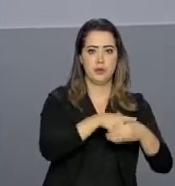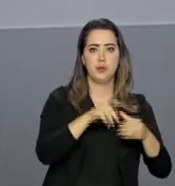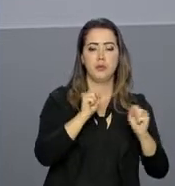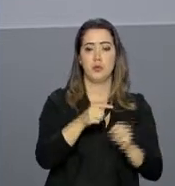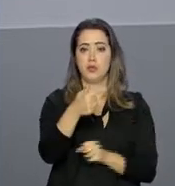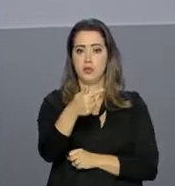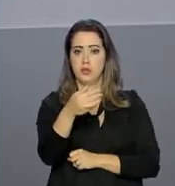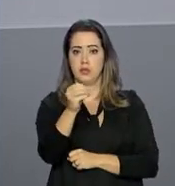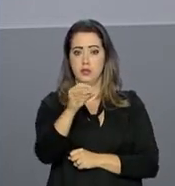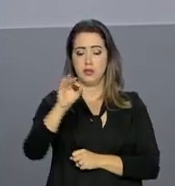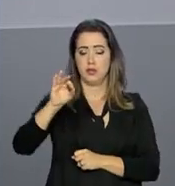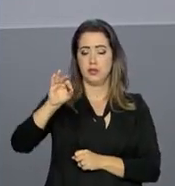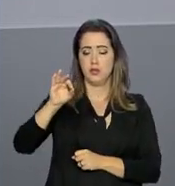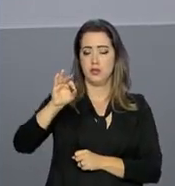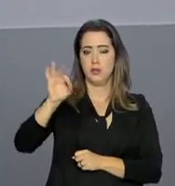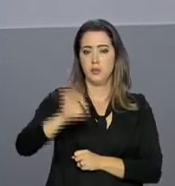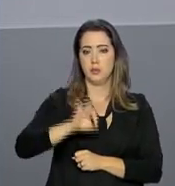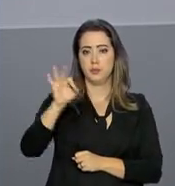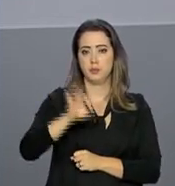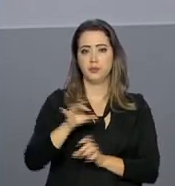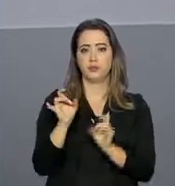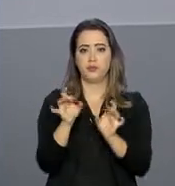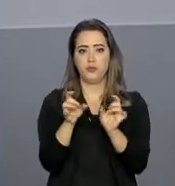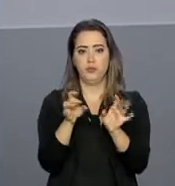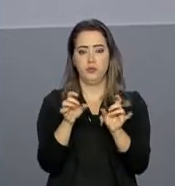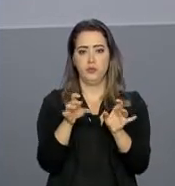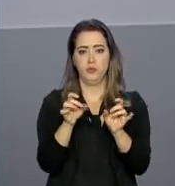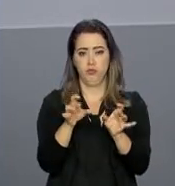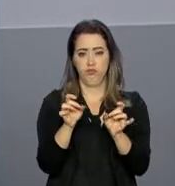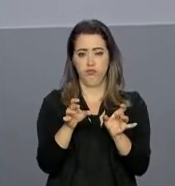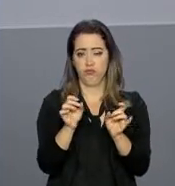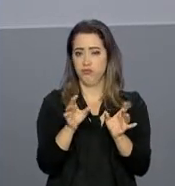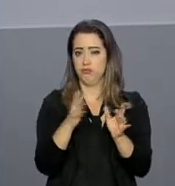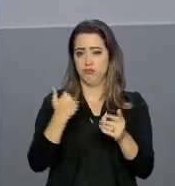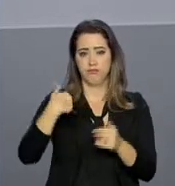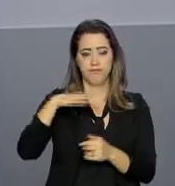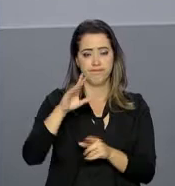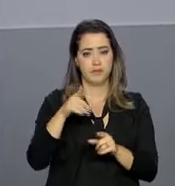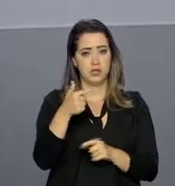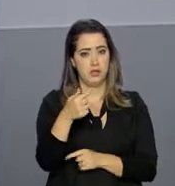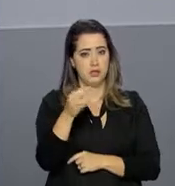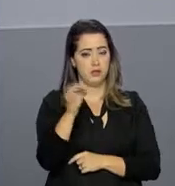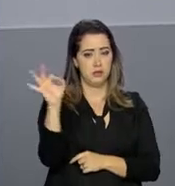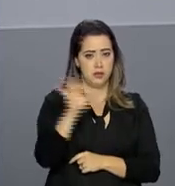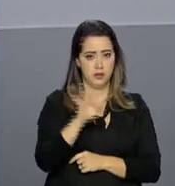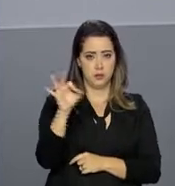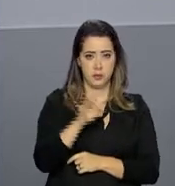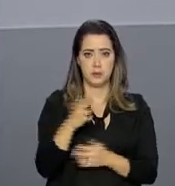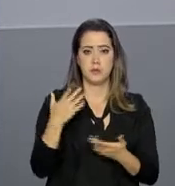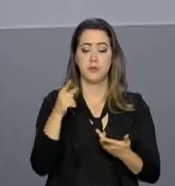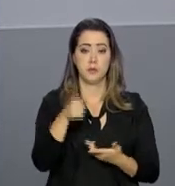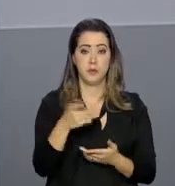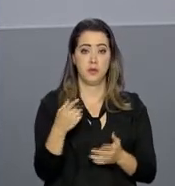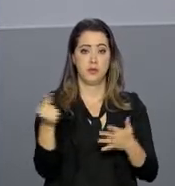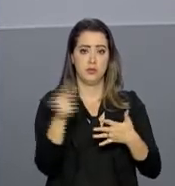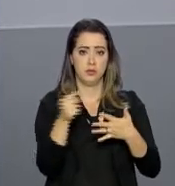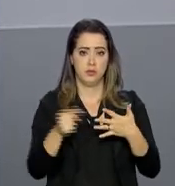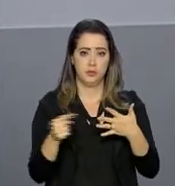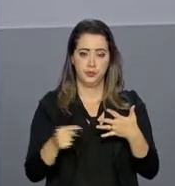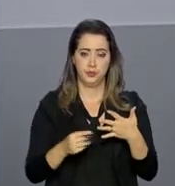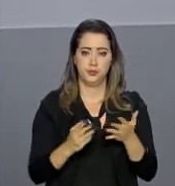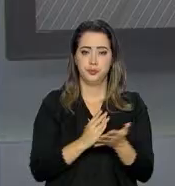de barris de petróleo na área de cessão onerosa os deputados debate agora os destaques apresentados ao